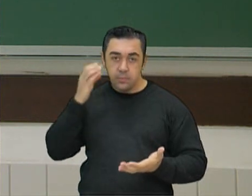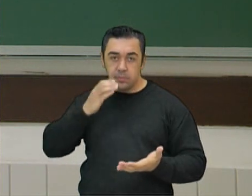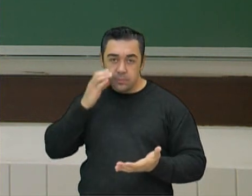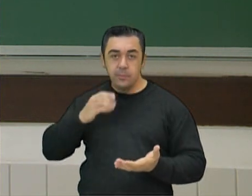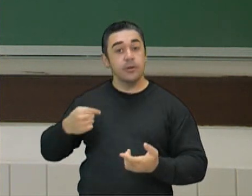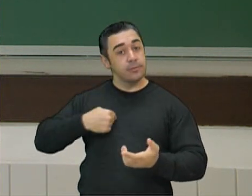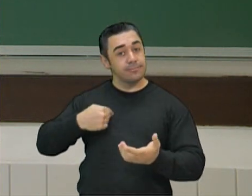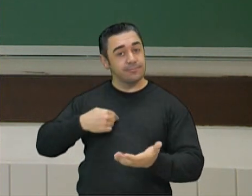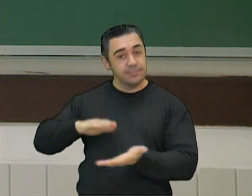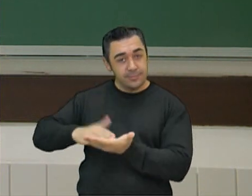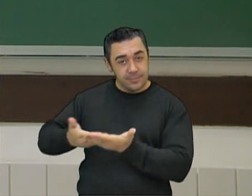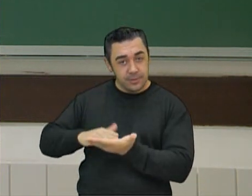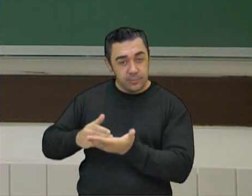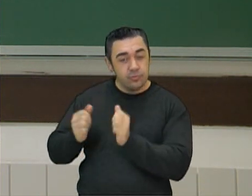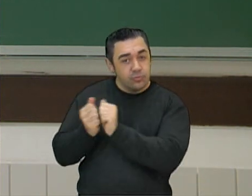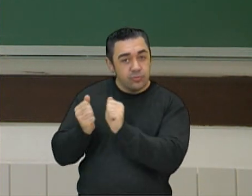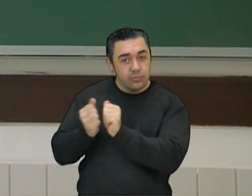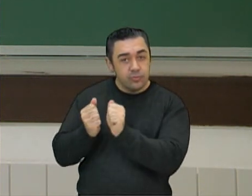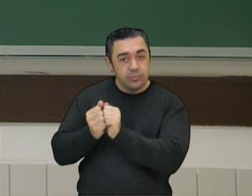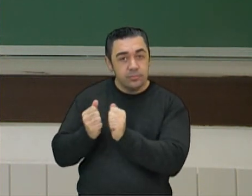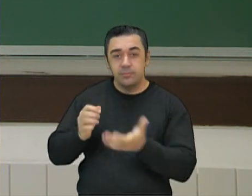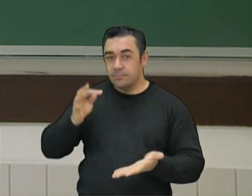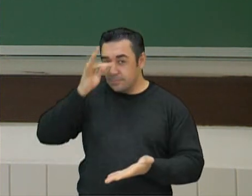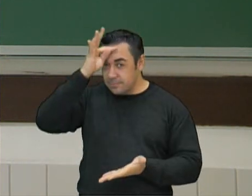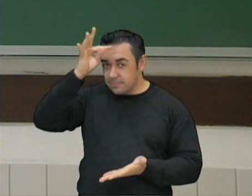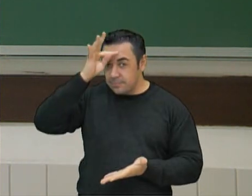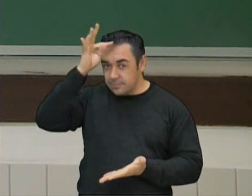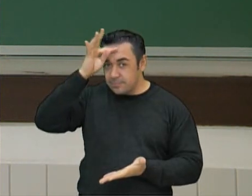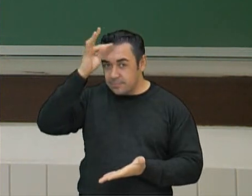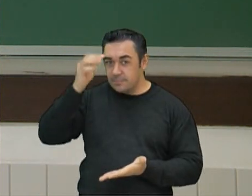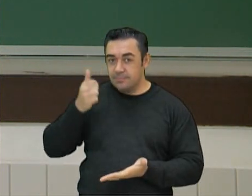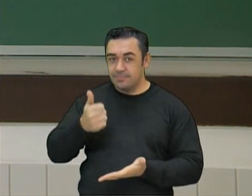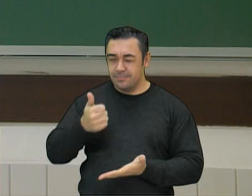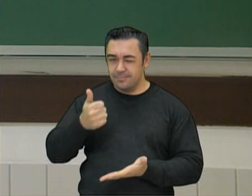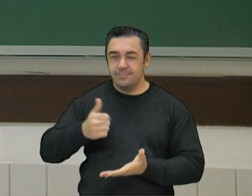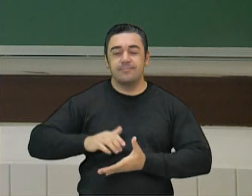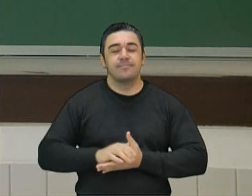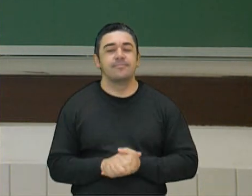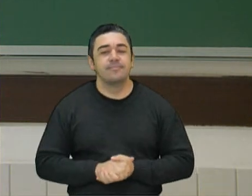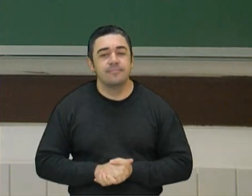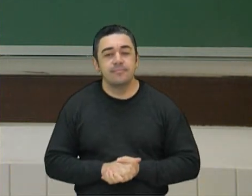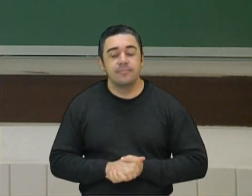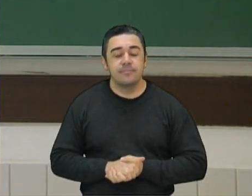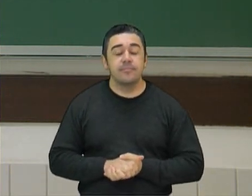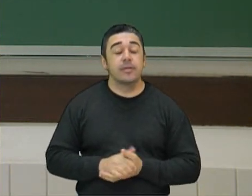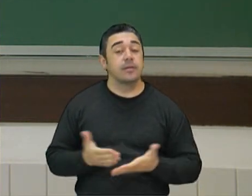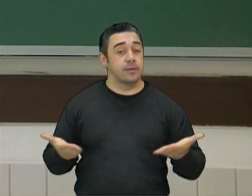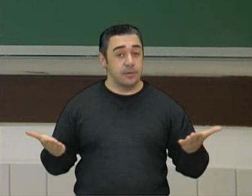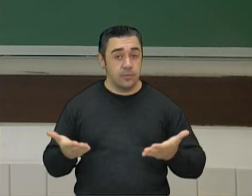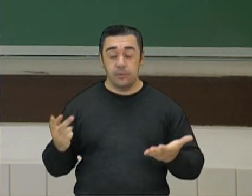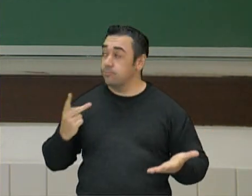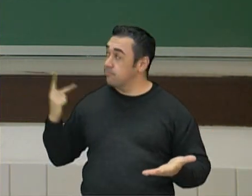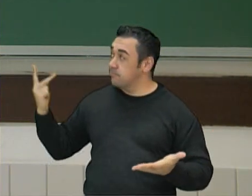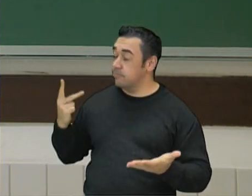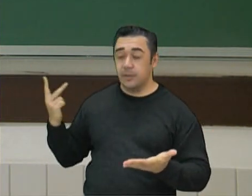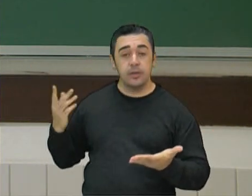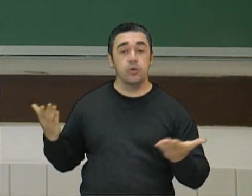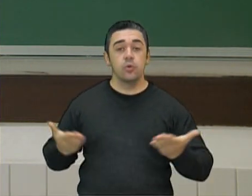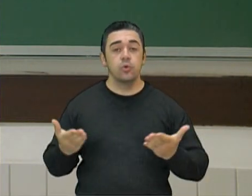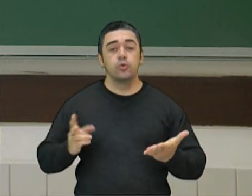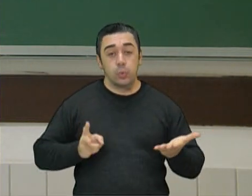comigo, aqui no teu cantinho, tá o Tiago. Isso! E juntos nós vamos